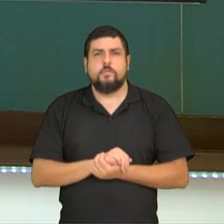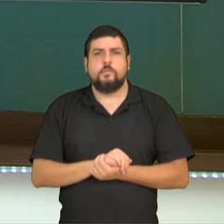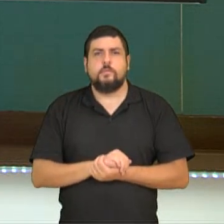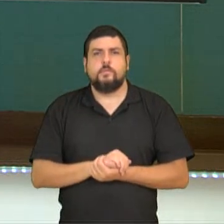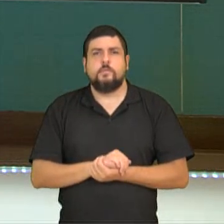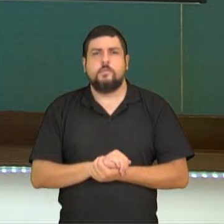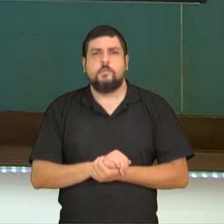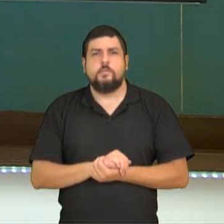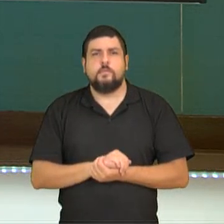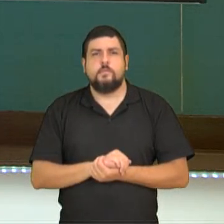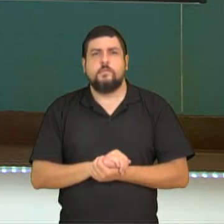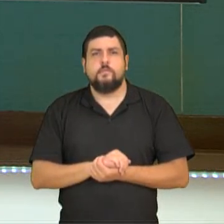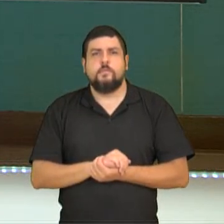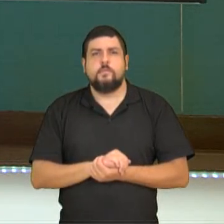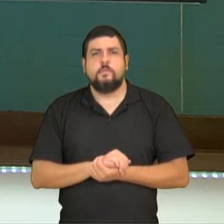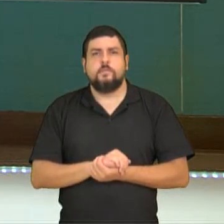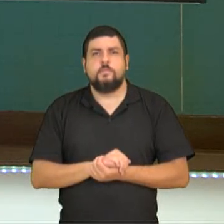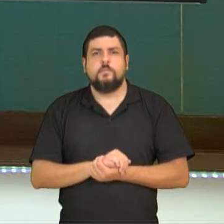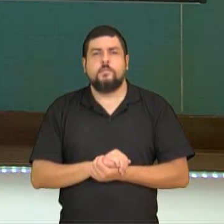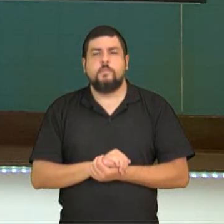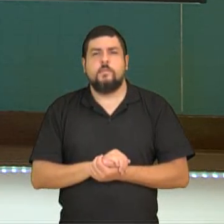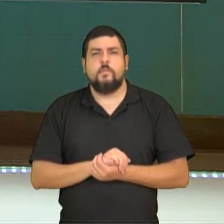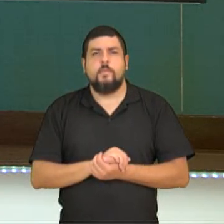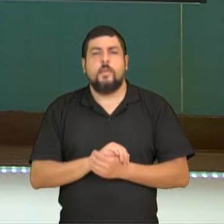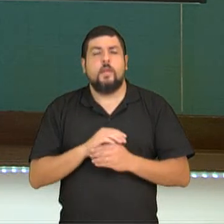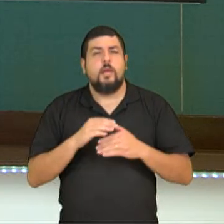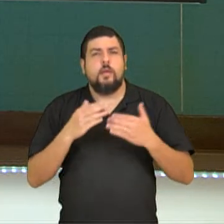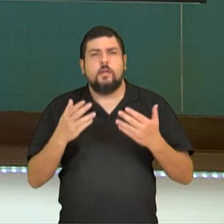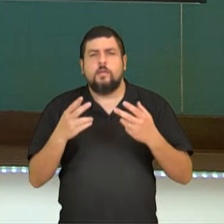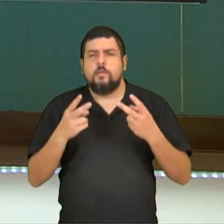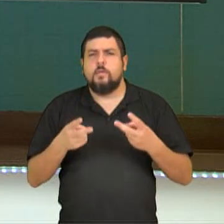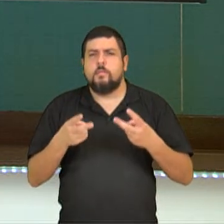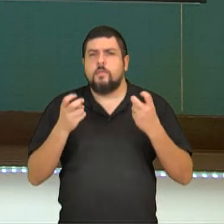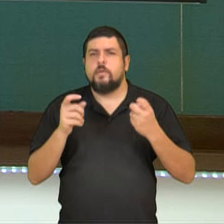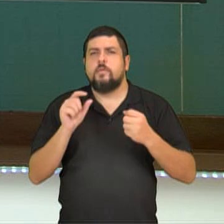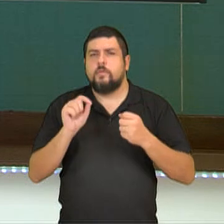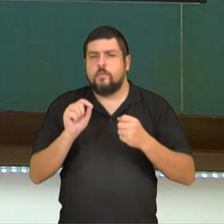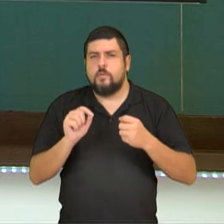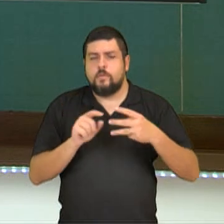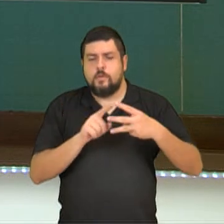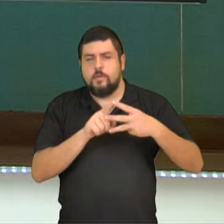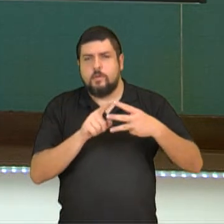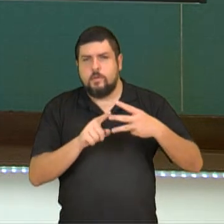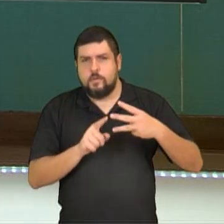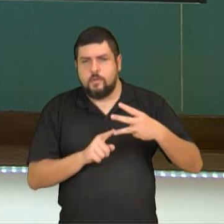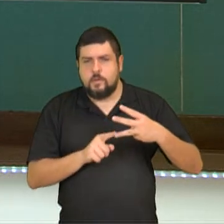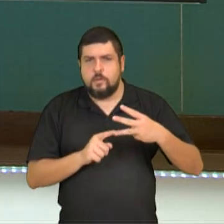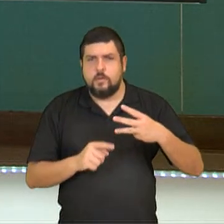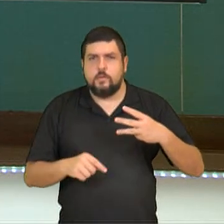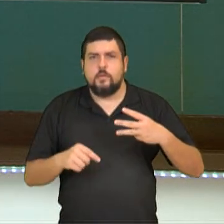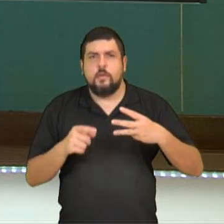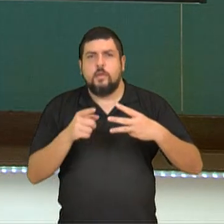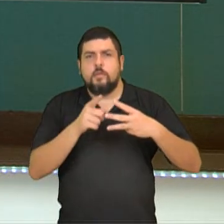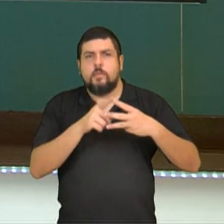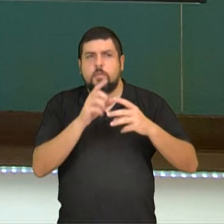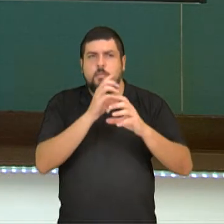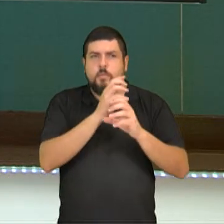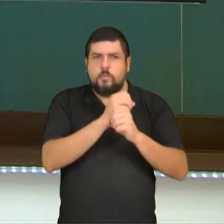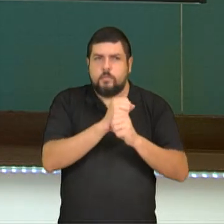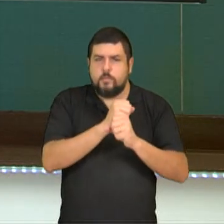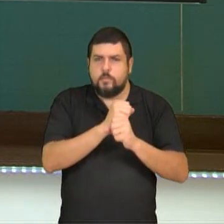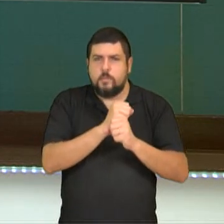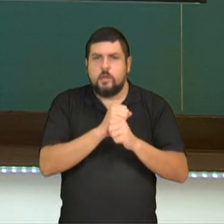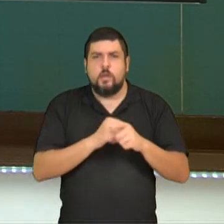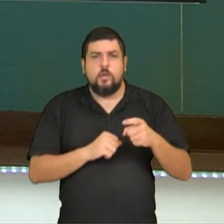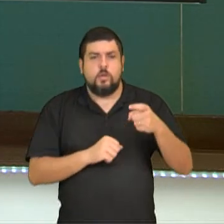tá? Então, né, encontramos aí, né, aqui essas raízes que nós, né, calculamos anteriormente. Então, no A,